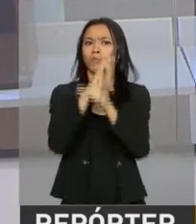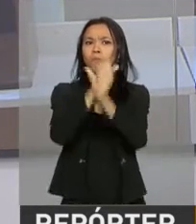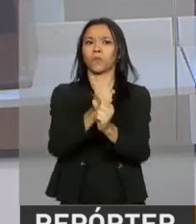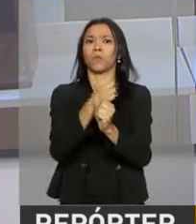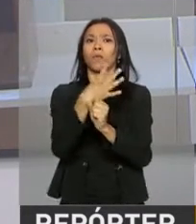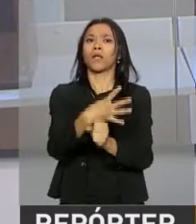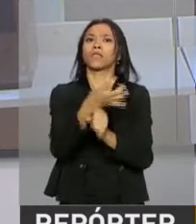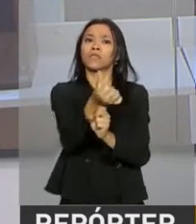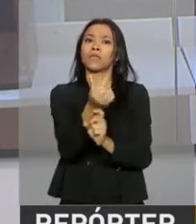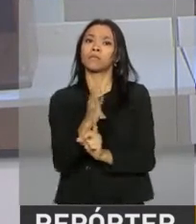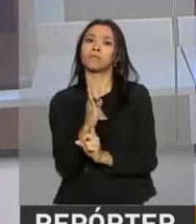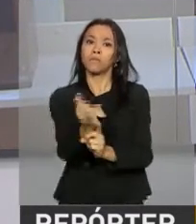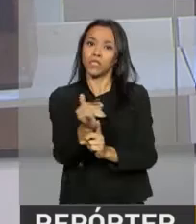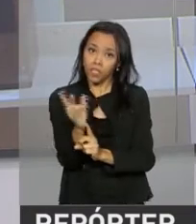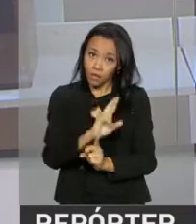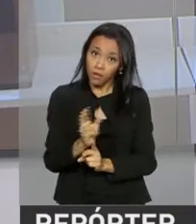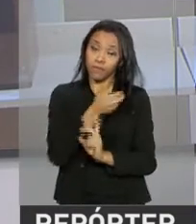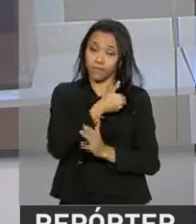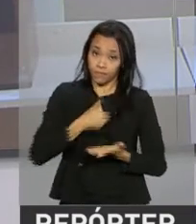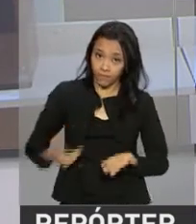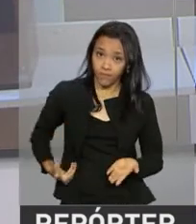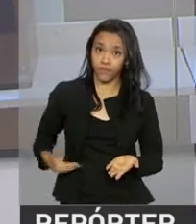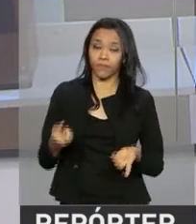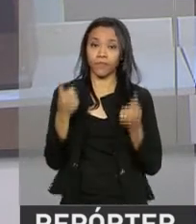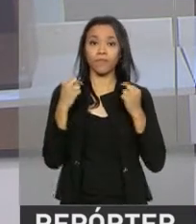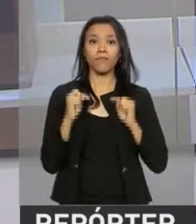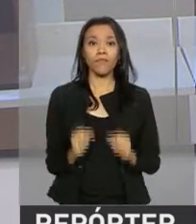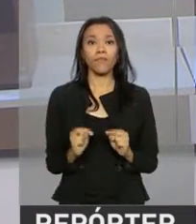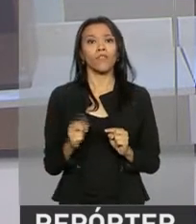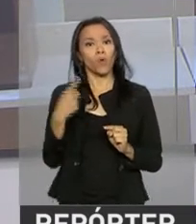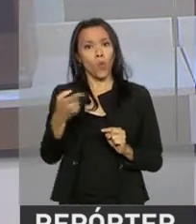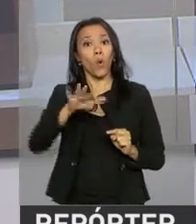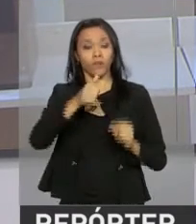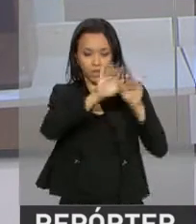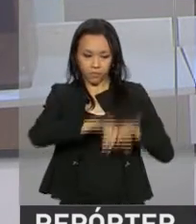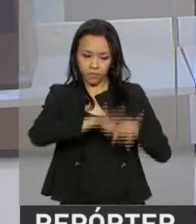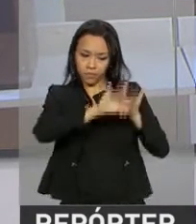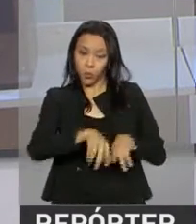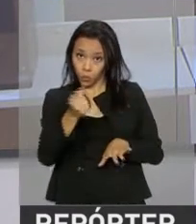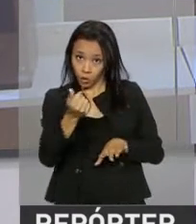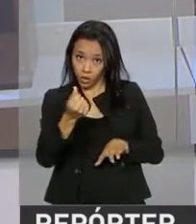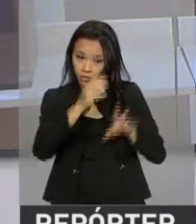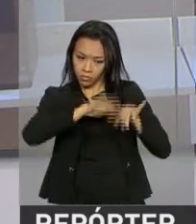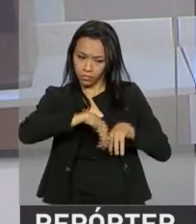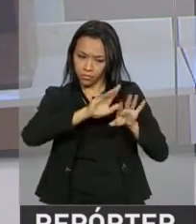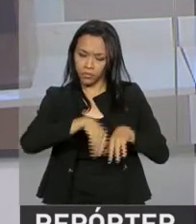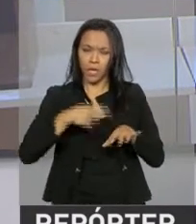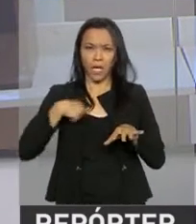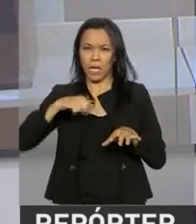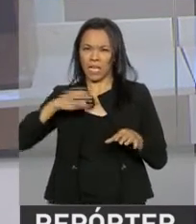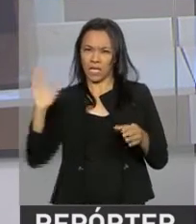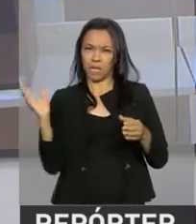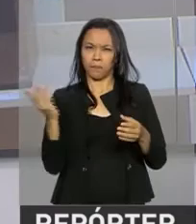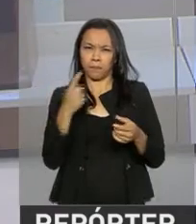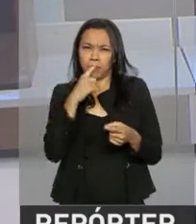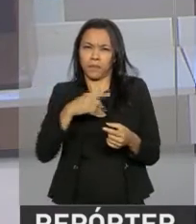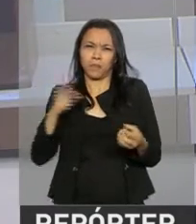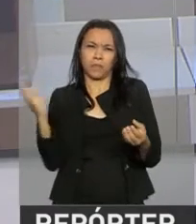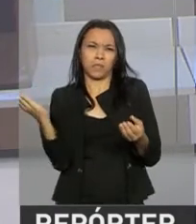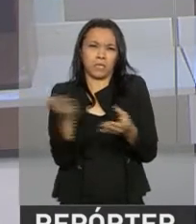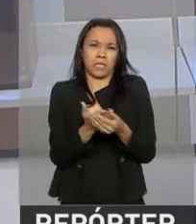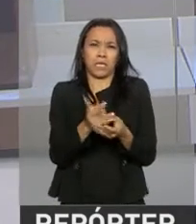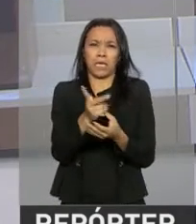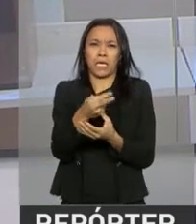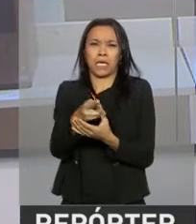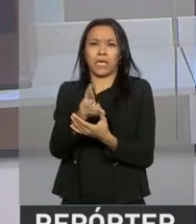bilhões de reais para os cofres públicos. Ao regularizar o dinheiro, o contribuinte não responde criminalmente por uma eventual